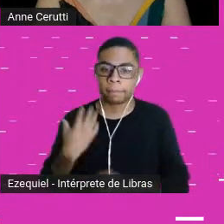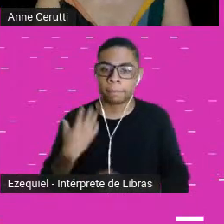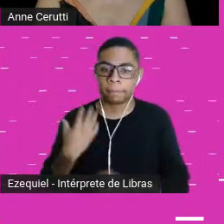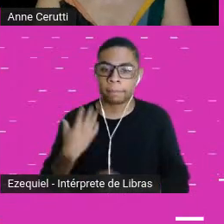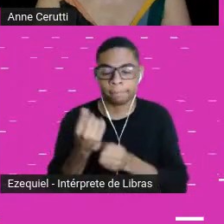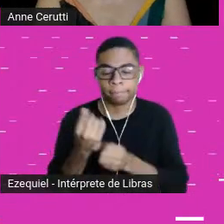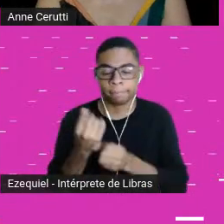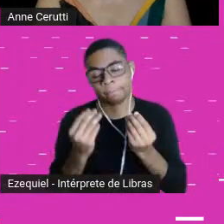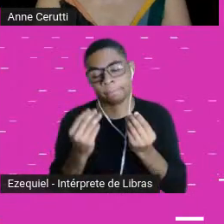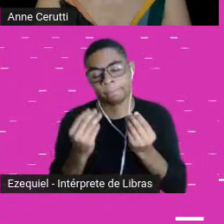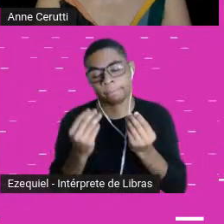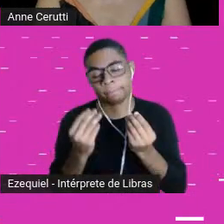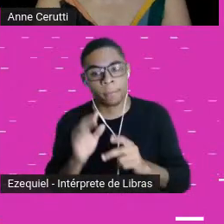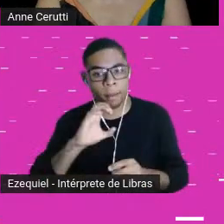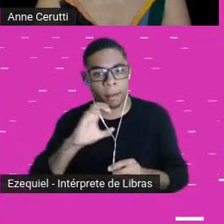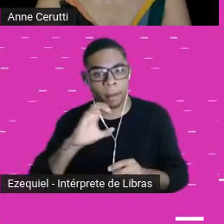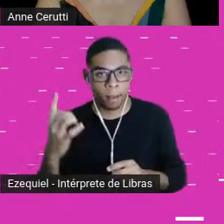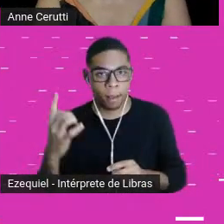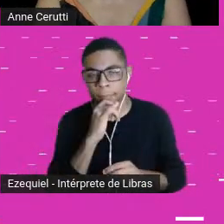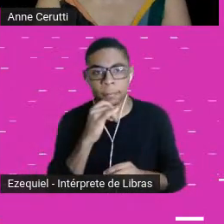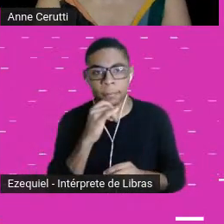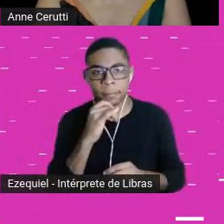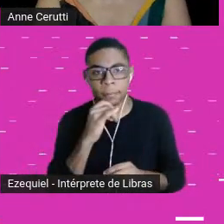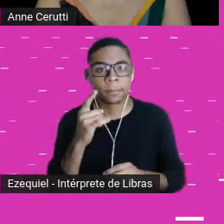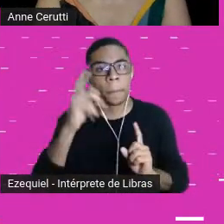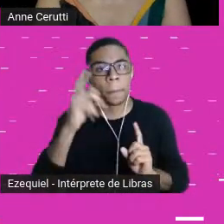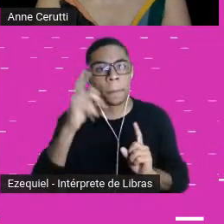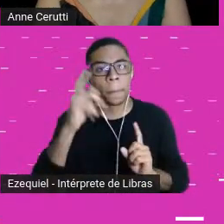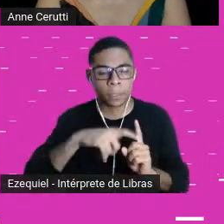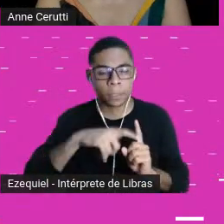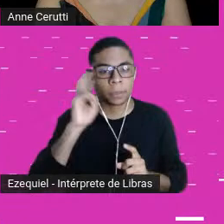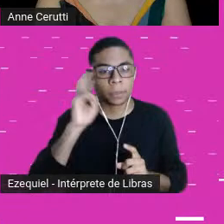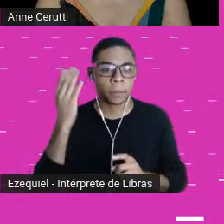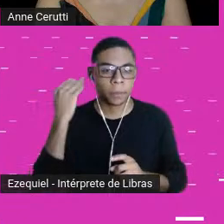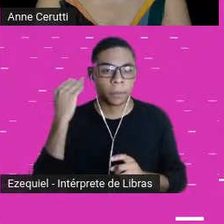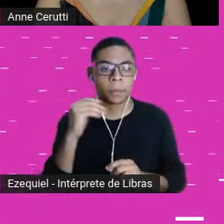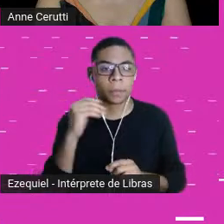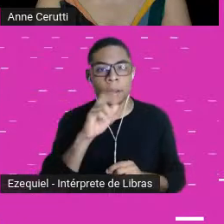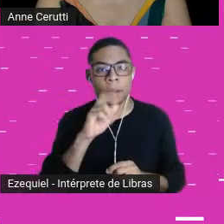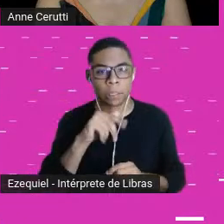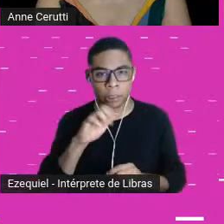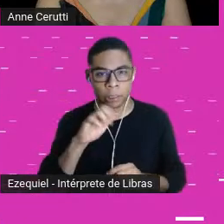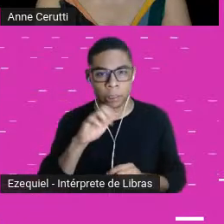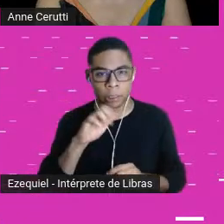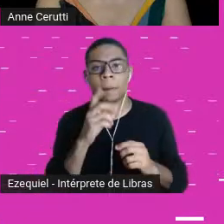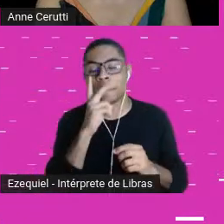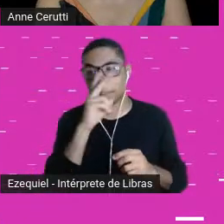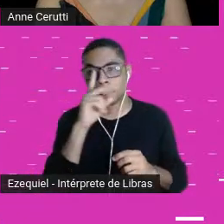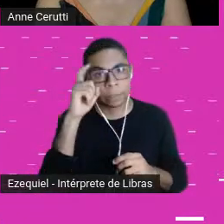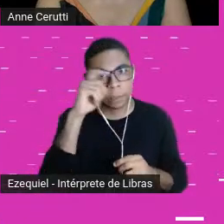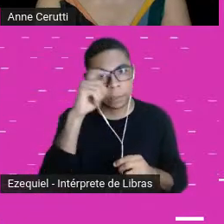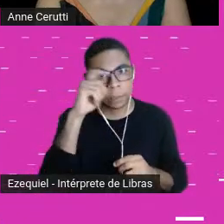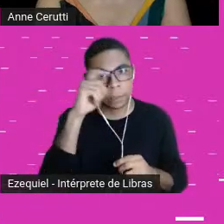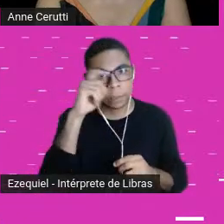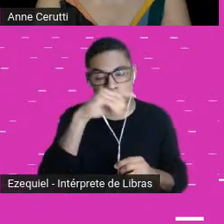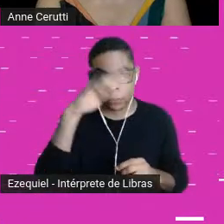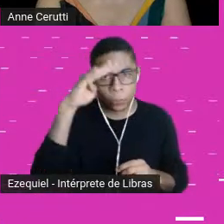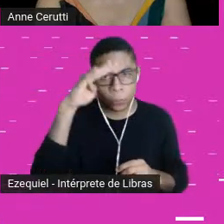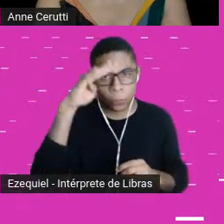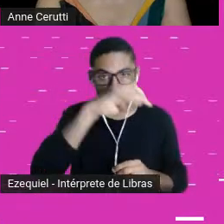do seu personagem, do Mensageiro, que era um personagem dificílimo, que vinha com uma intensidade. Por que que você não conta um pouco também